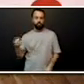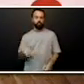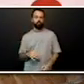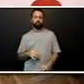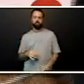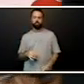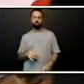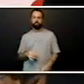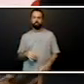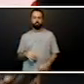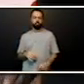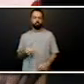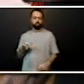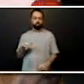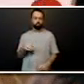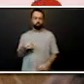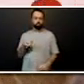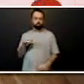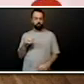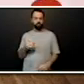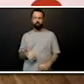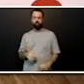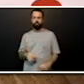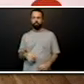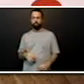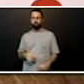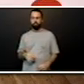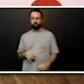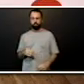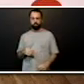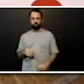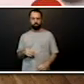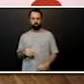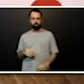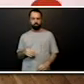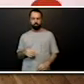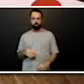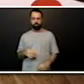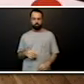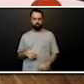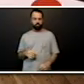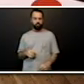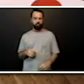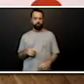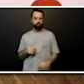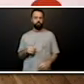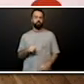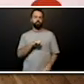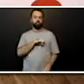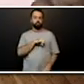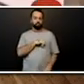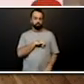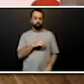Lembrem-se disso. Então ele pode ser número,